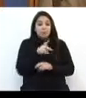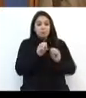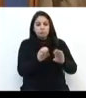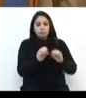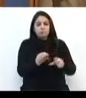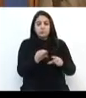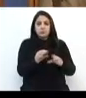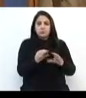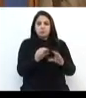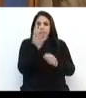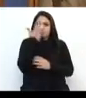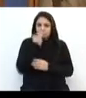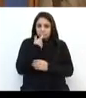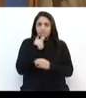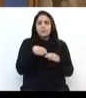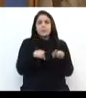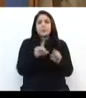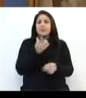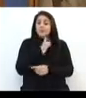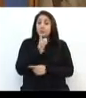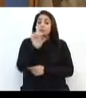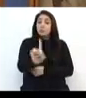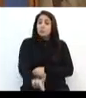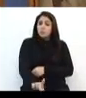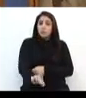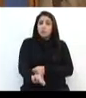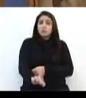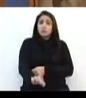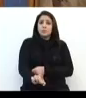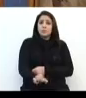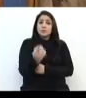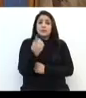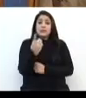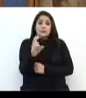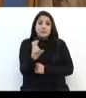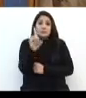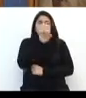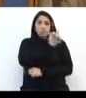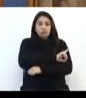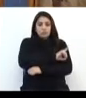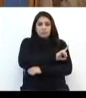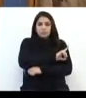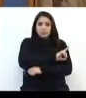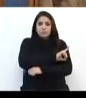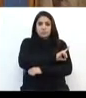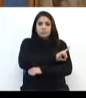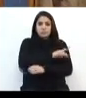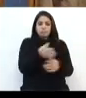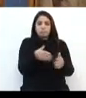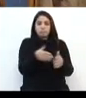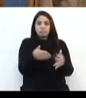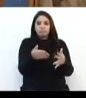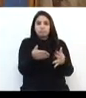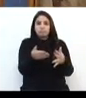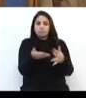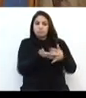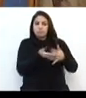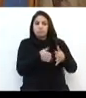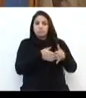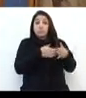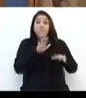educação infantil, tem direito a gozo de 15 dias de recesso e mais 30